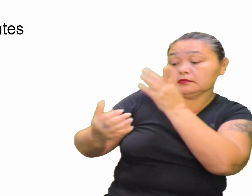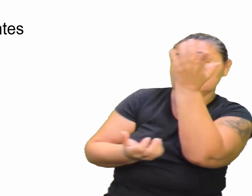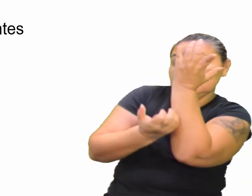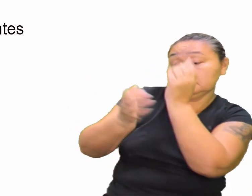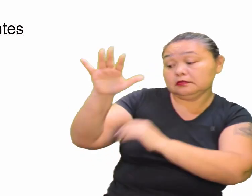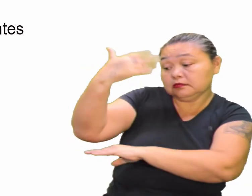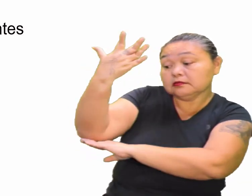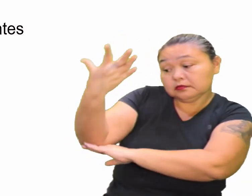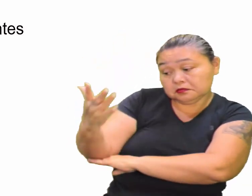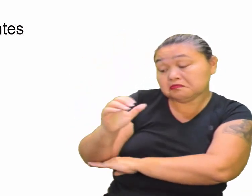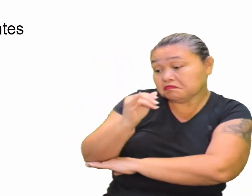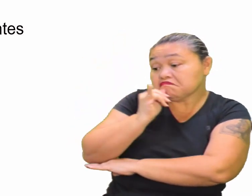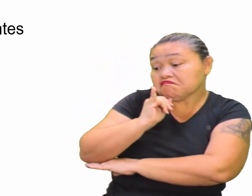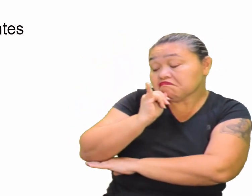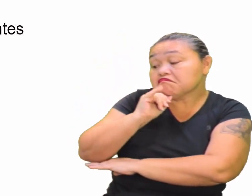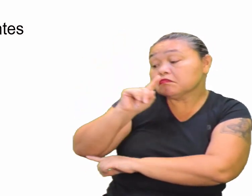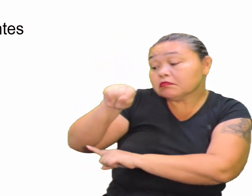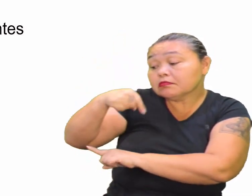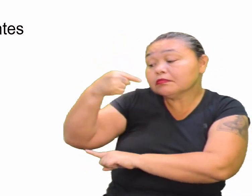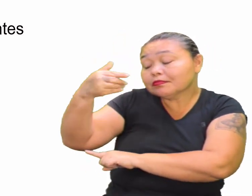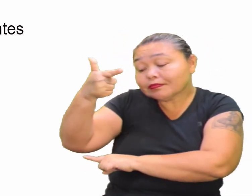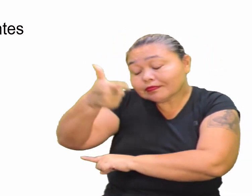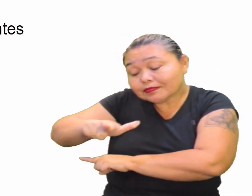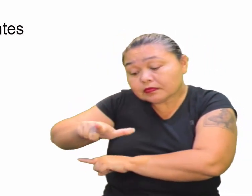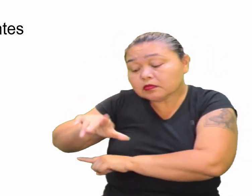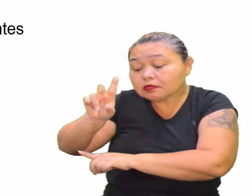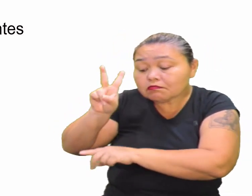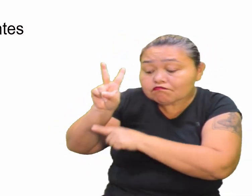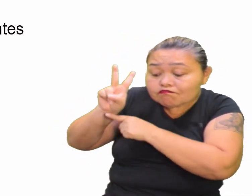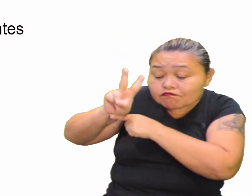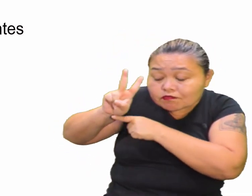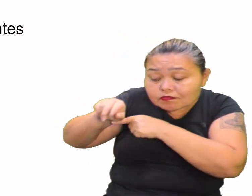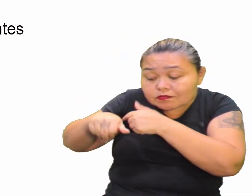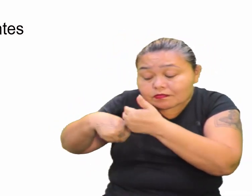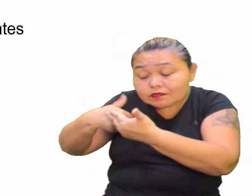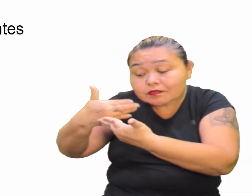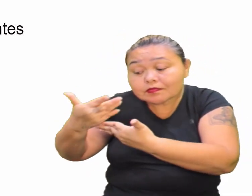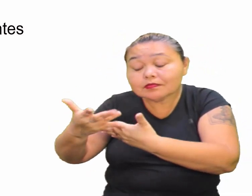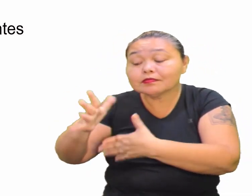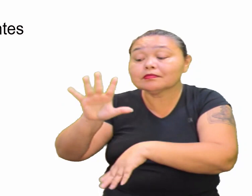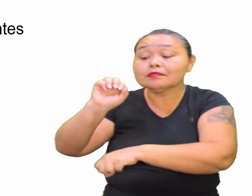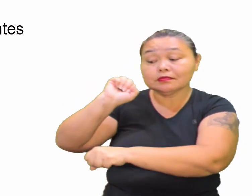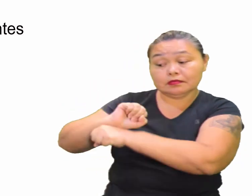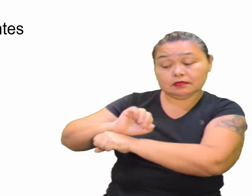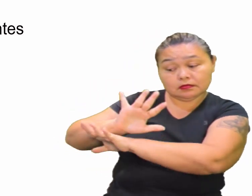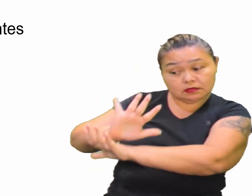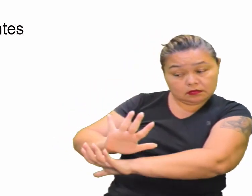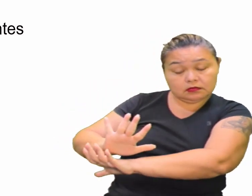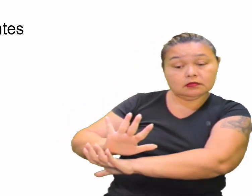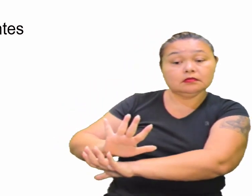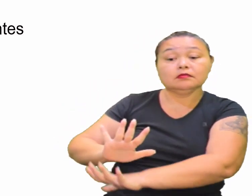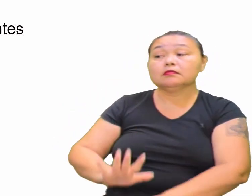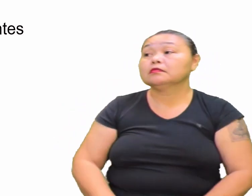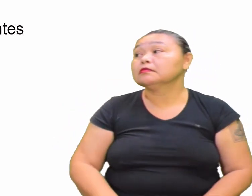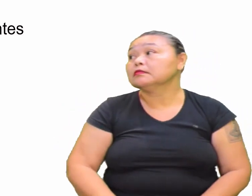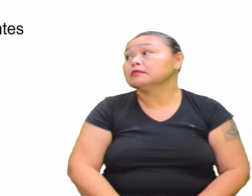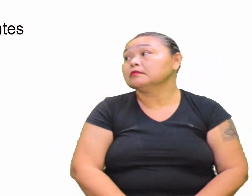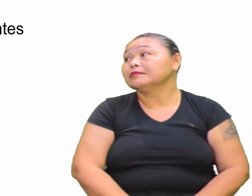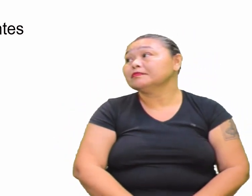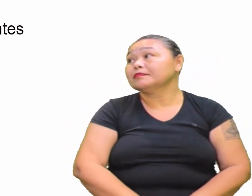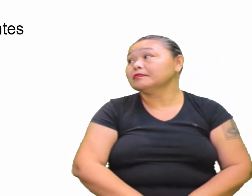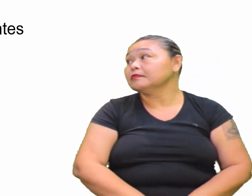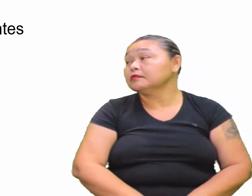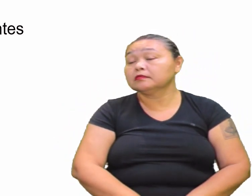um desmatamento, vai ter que ser reiniciada, vai ter que ser dado um restart para iniciar, tá